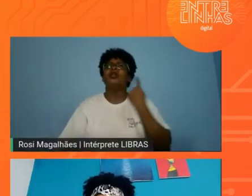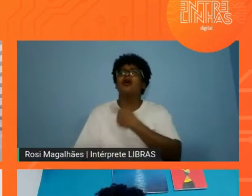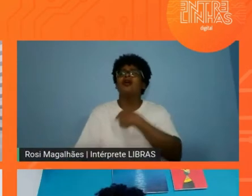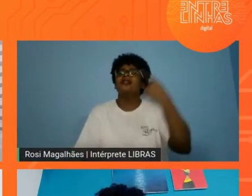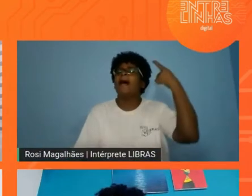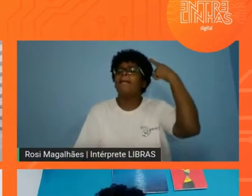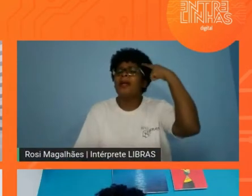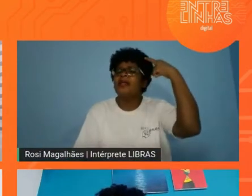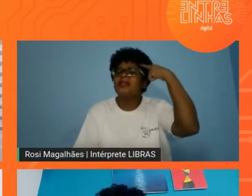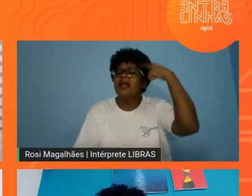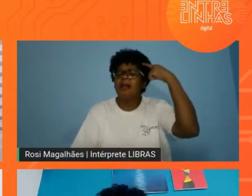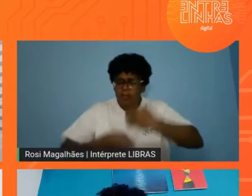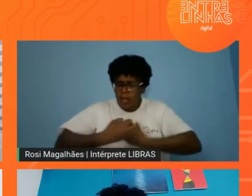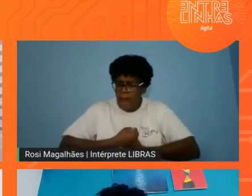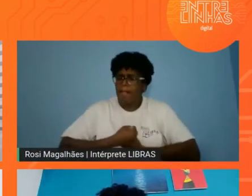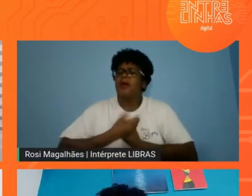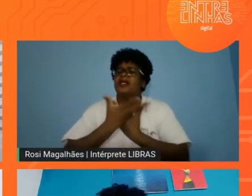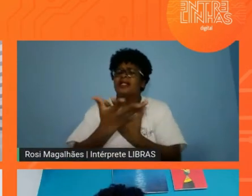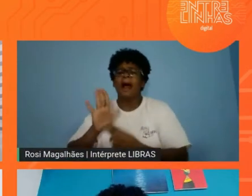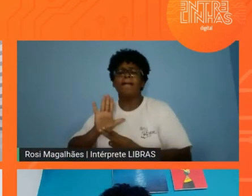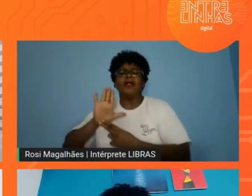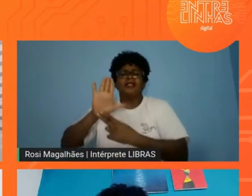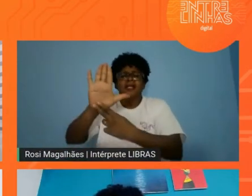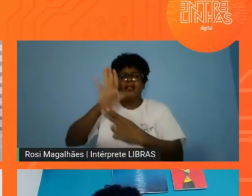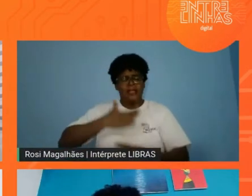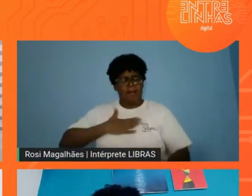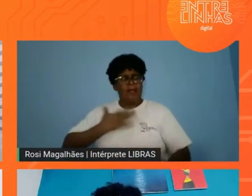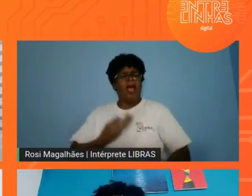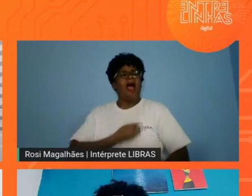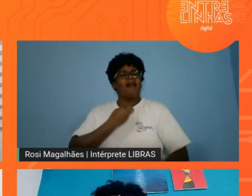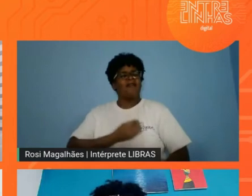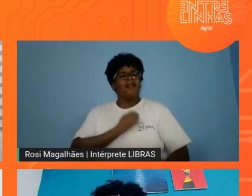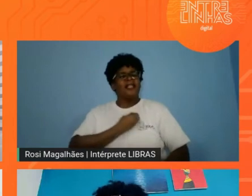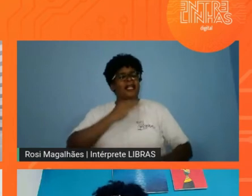a poesia ela vem se demonstrando na minha vida como uma forte aliada nesse processo